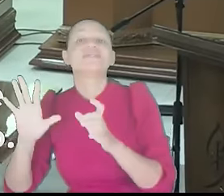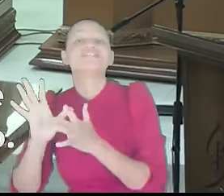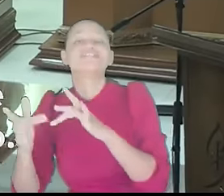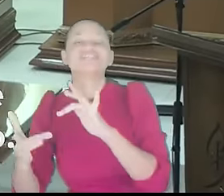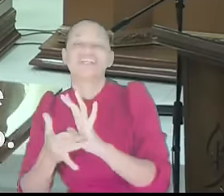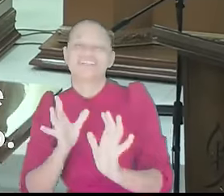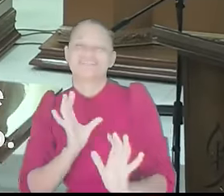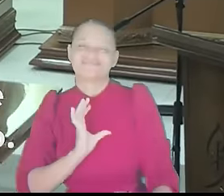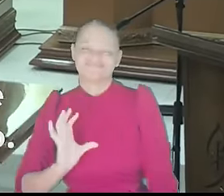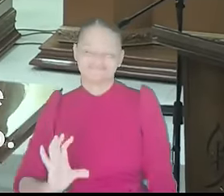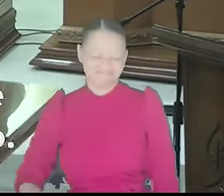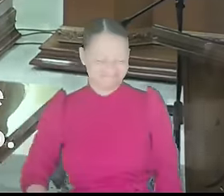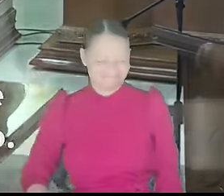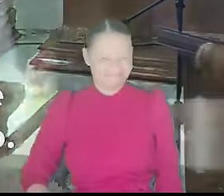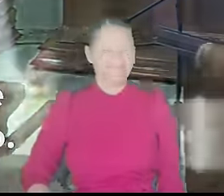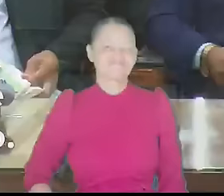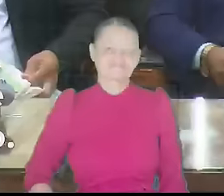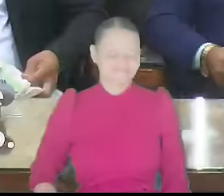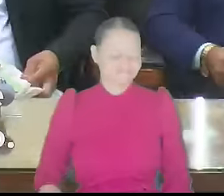Aleluia!